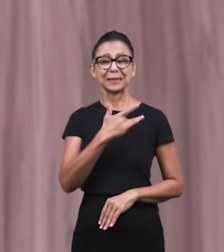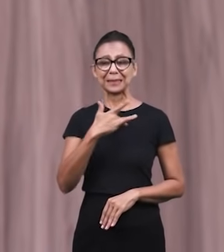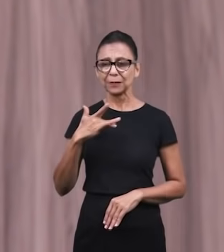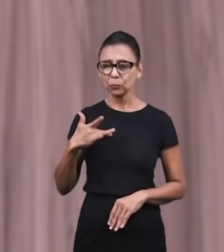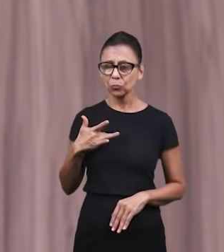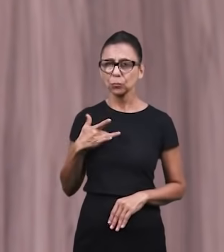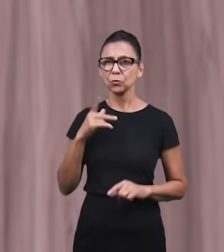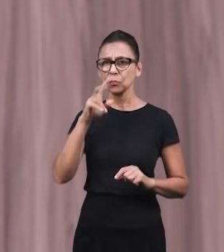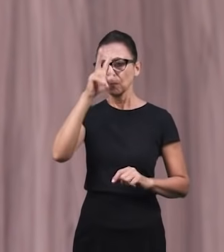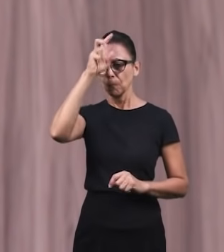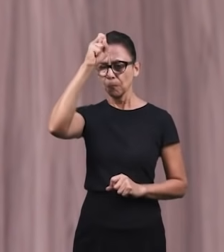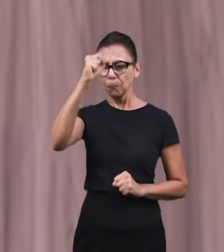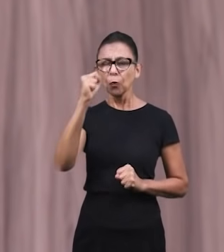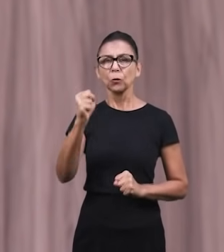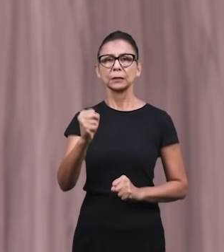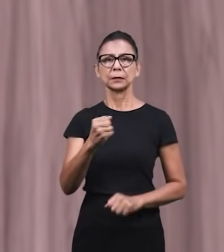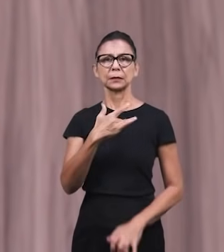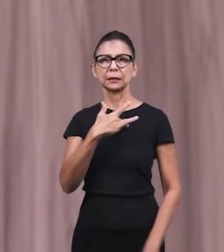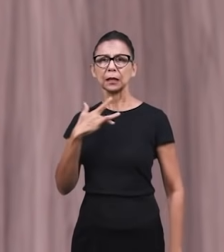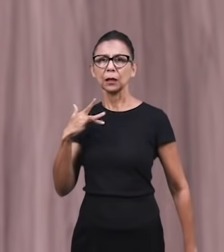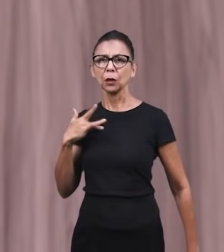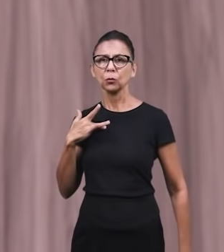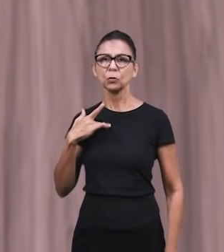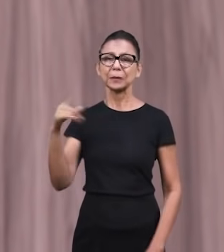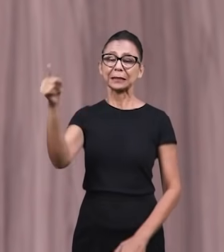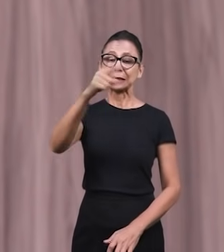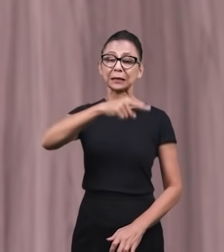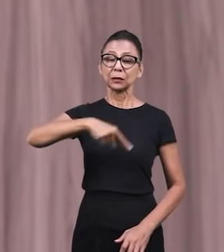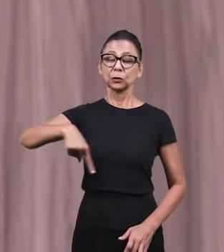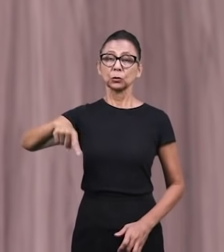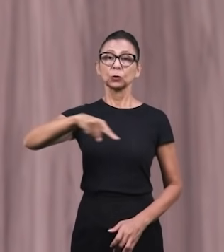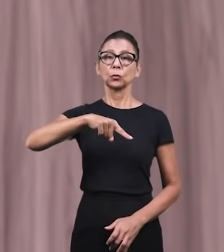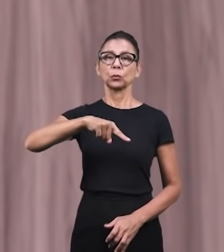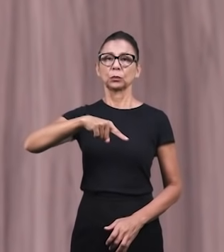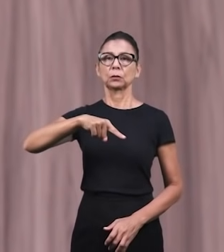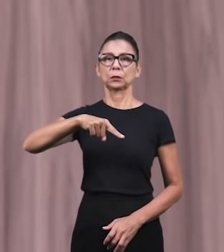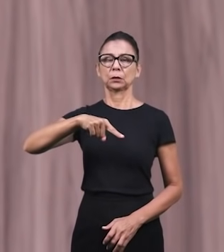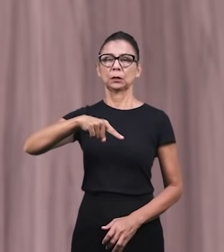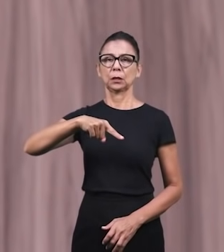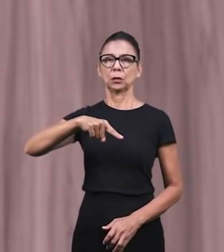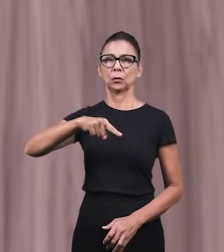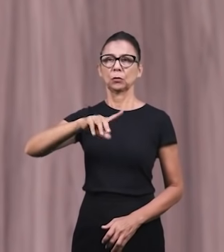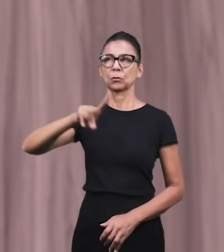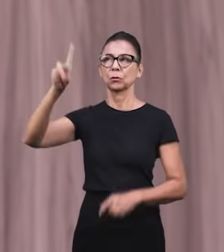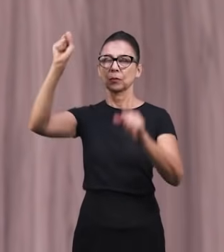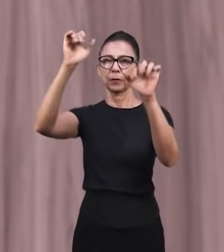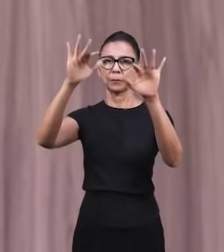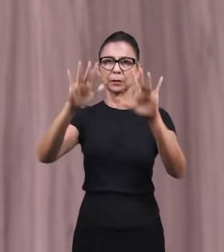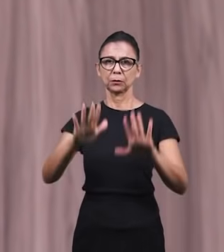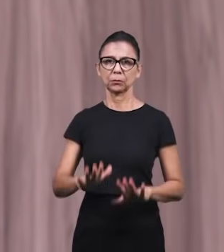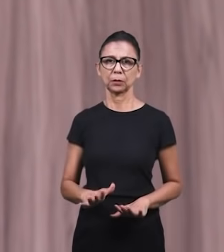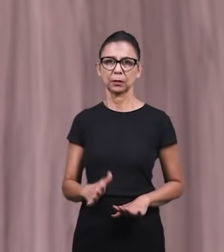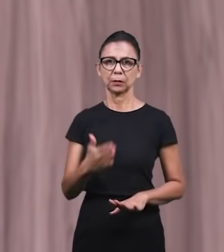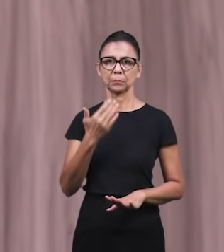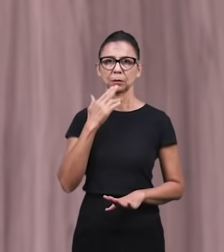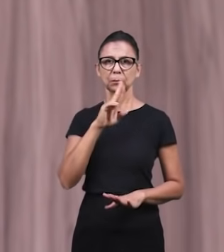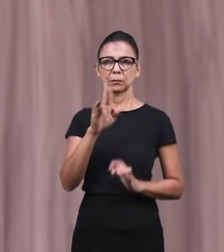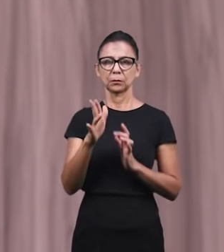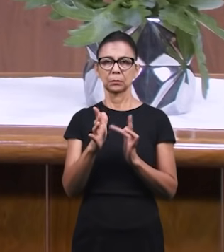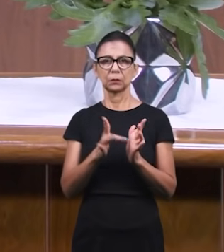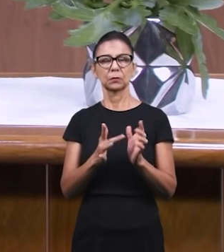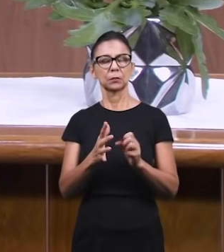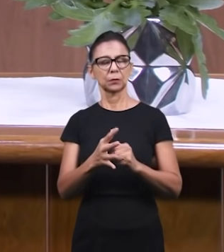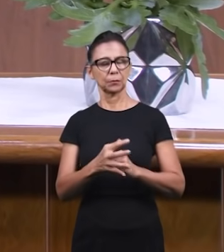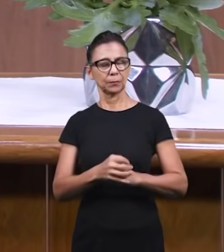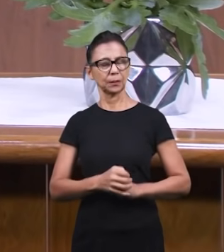que o teu povo, toda a população, ela seja abençoada em cada cuidado. Nós clamamos em nome de Jesus.